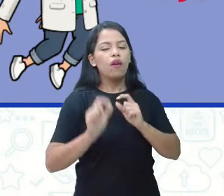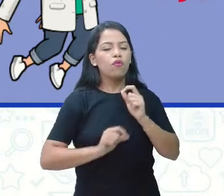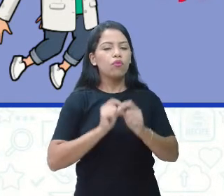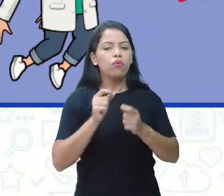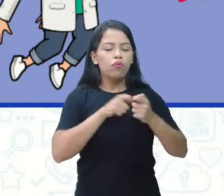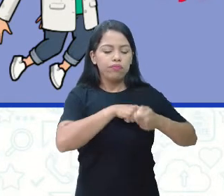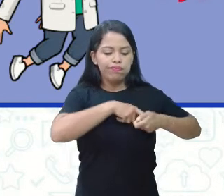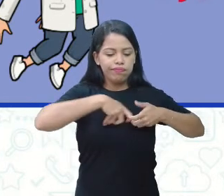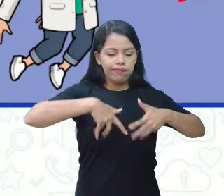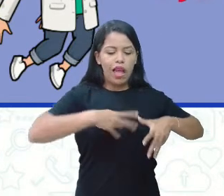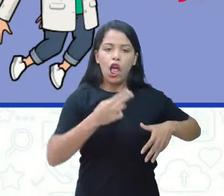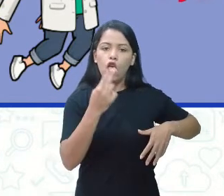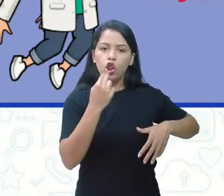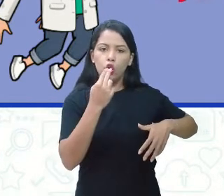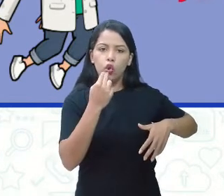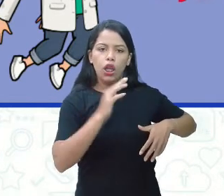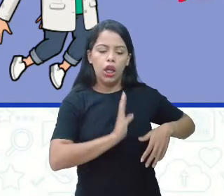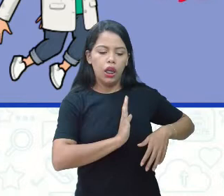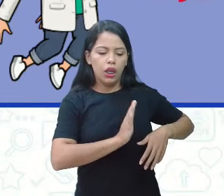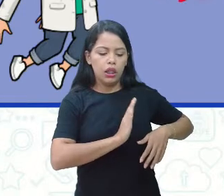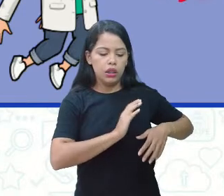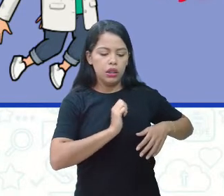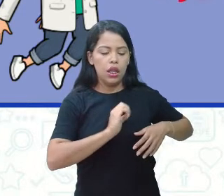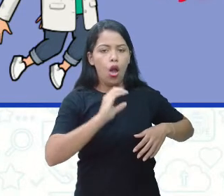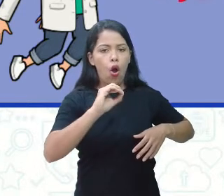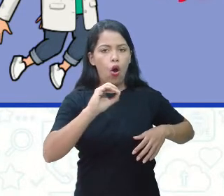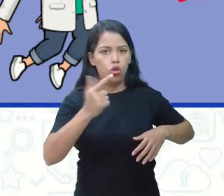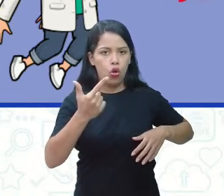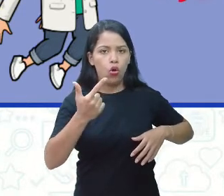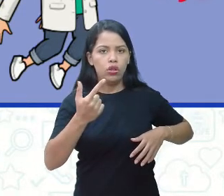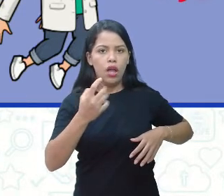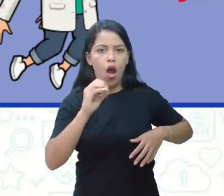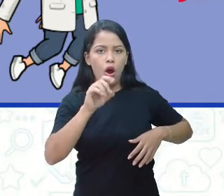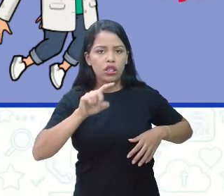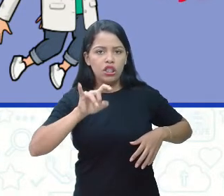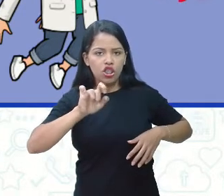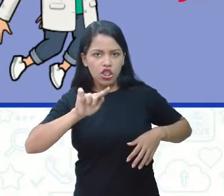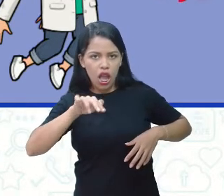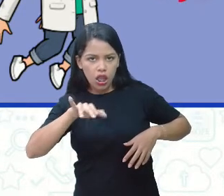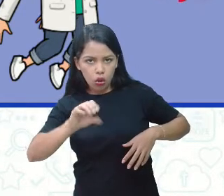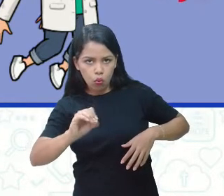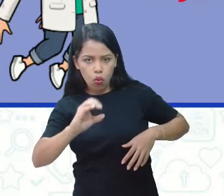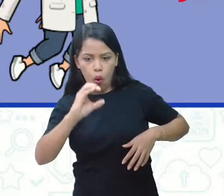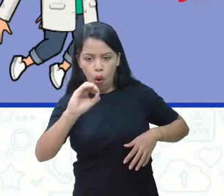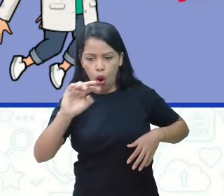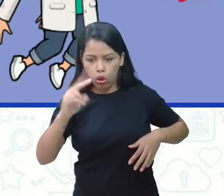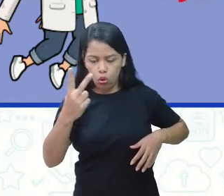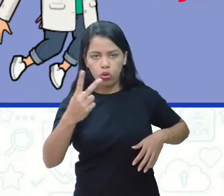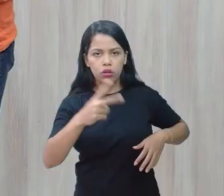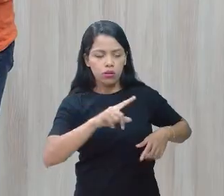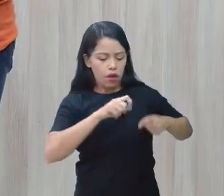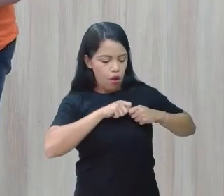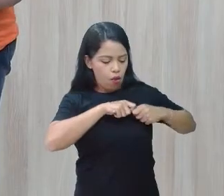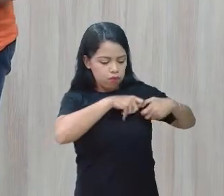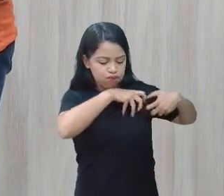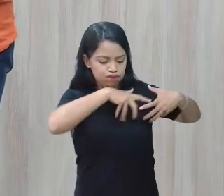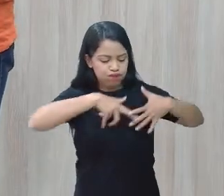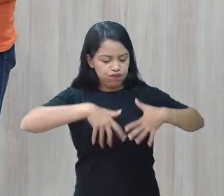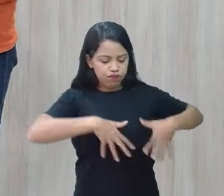os nutrientes e o O2, que é o gás oxigênio. Então, é a função, ele tem que fazer isso,